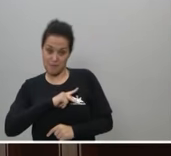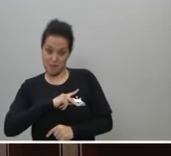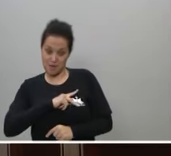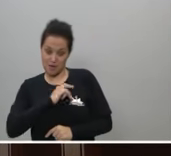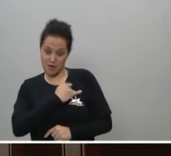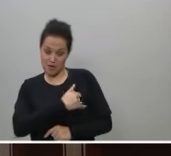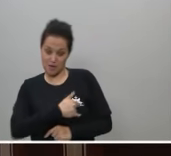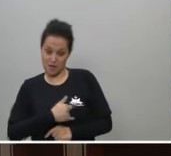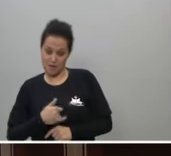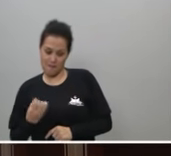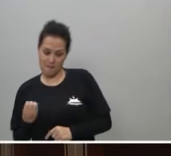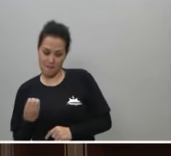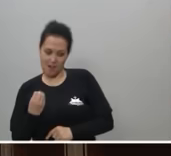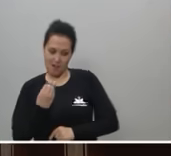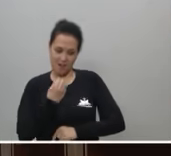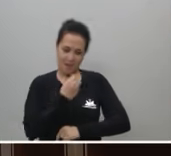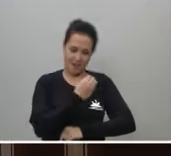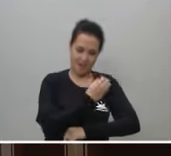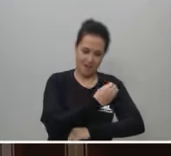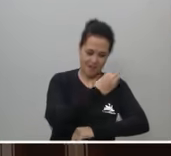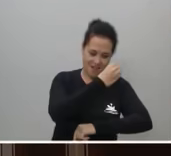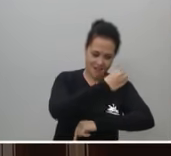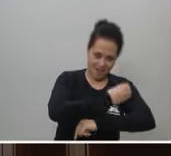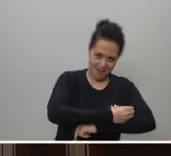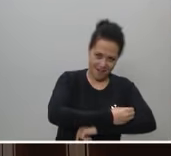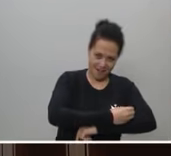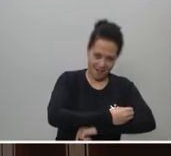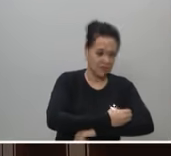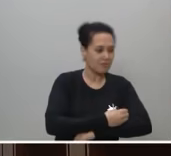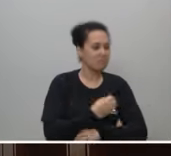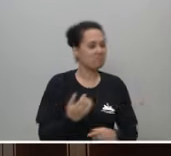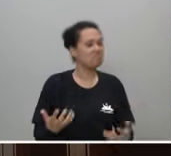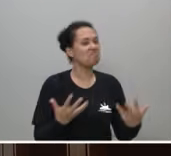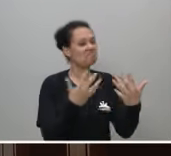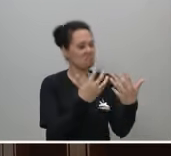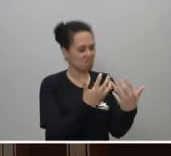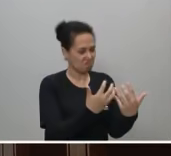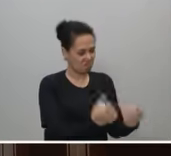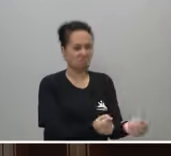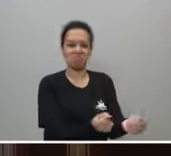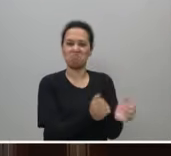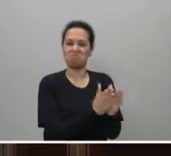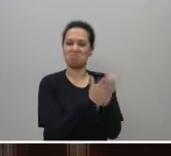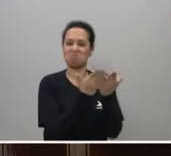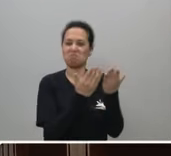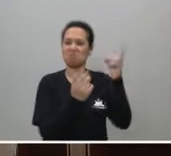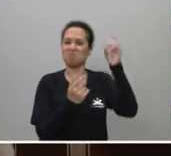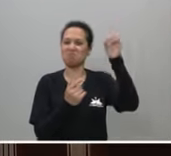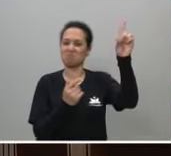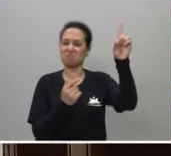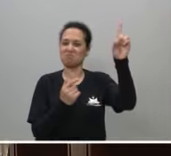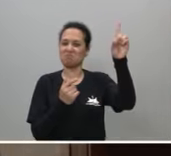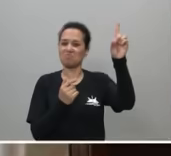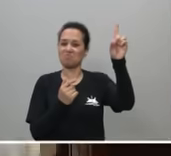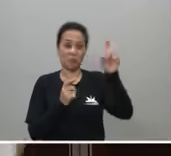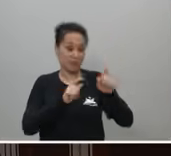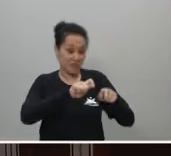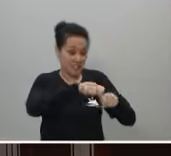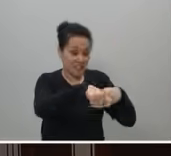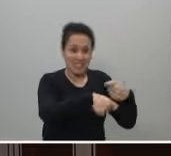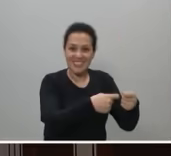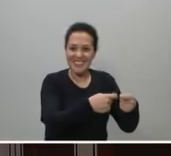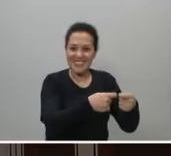escuta, acolheram a palavra, provocou alegria, sinais e prodígios. Não estava no plano